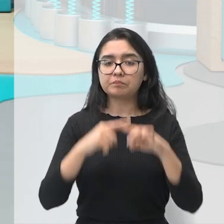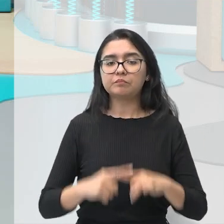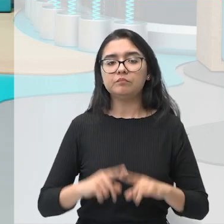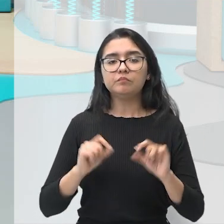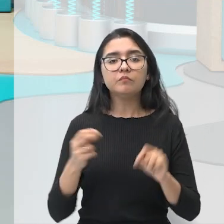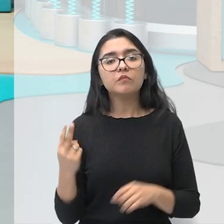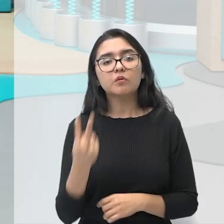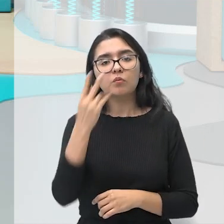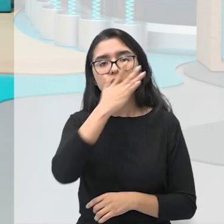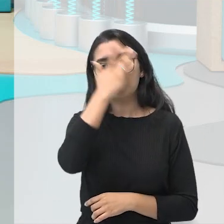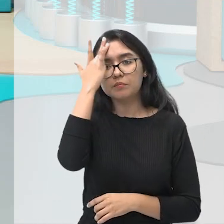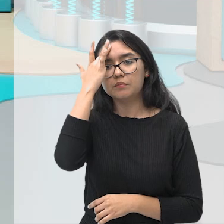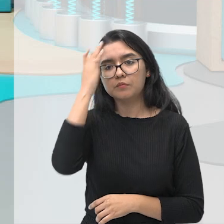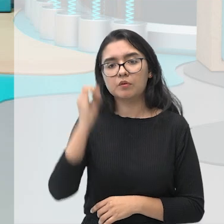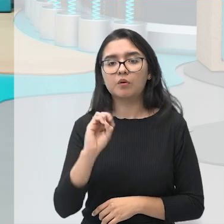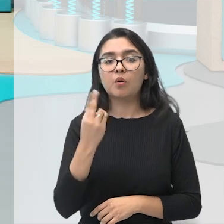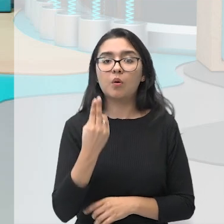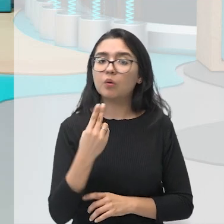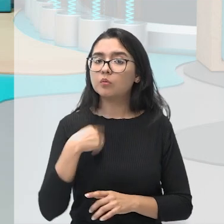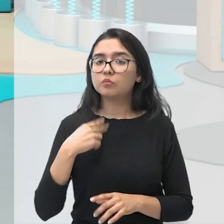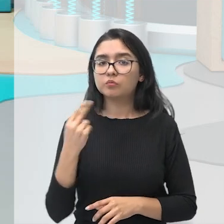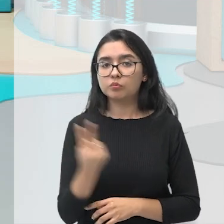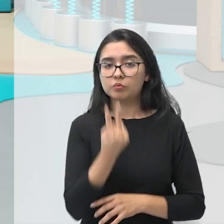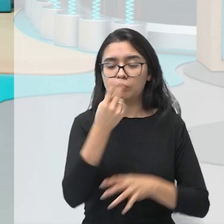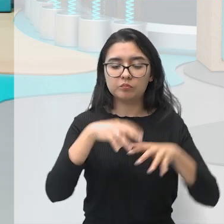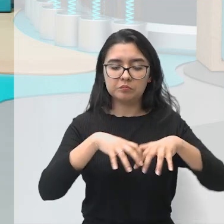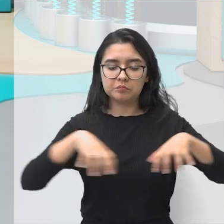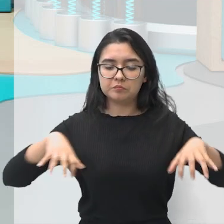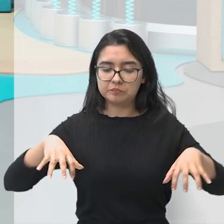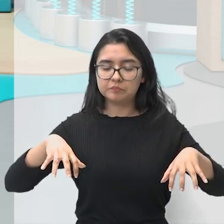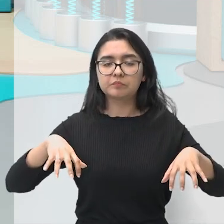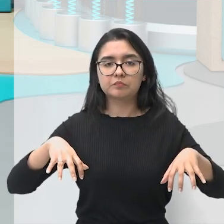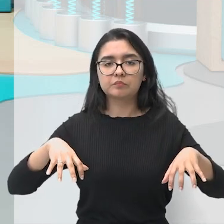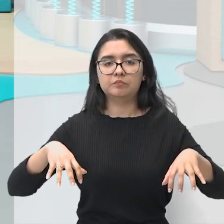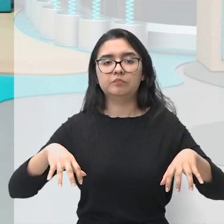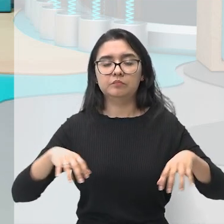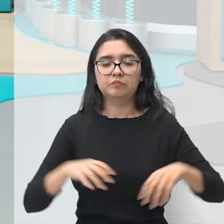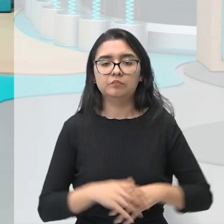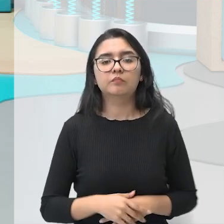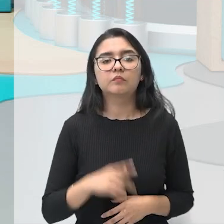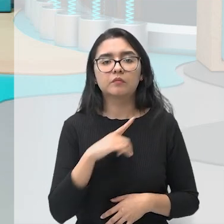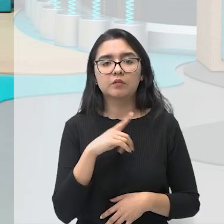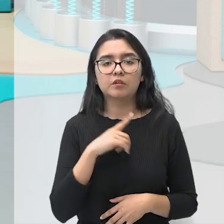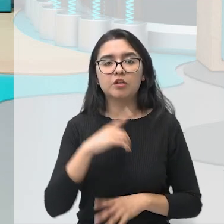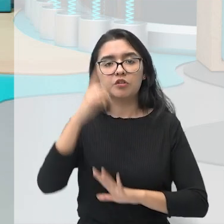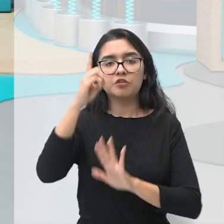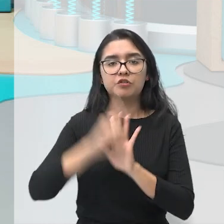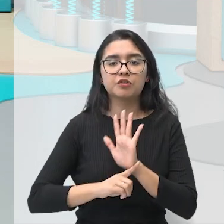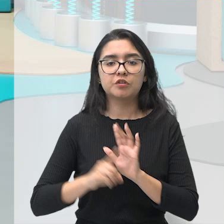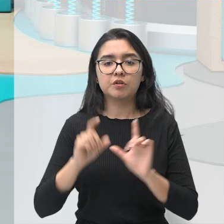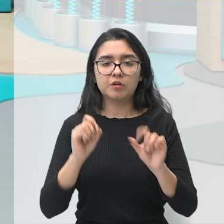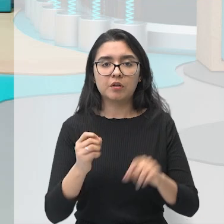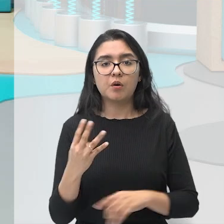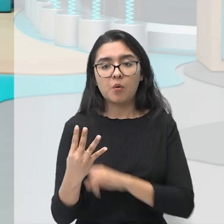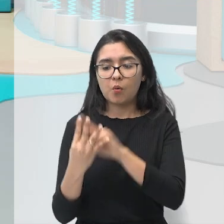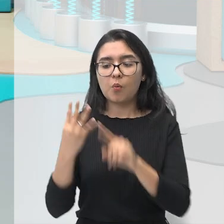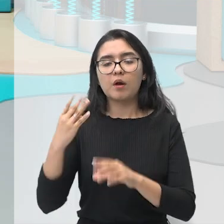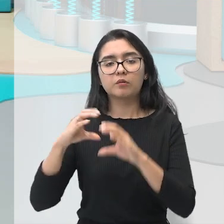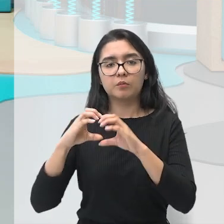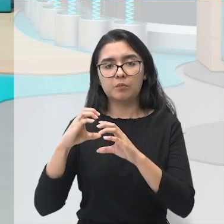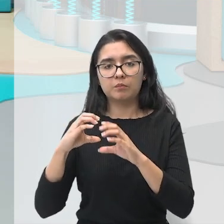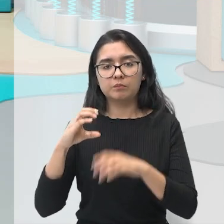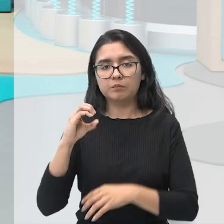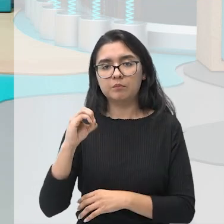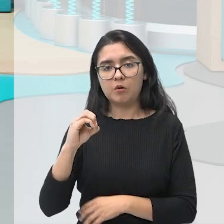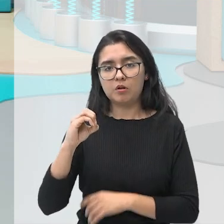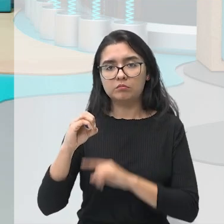entre duas pessoas ou duas equipes, né? Cada jogador ou equipe tem direito a 4 bochas por partida.